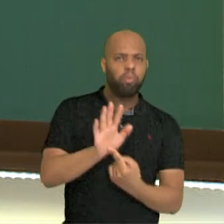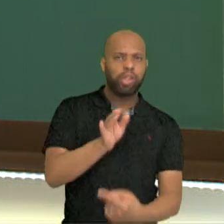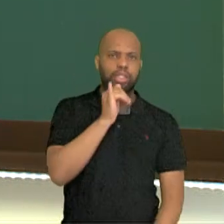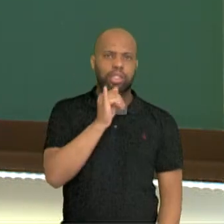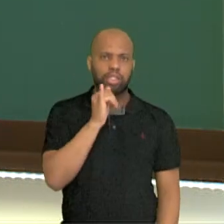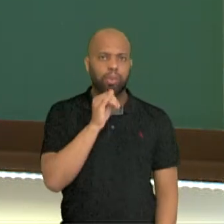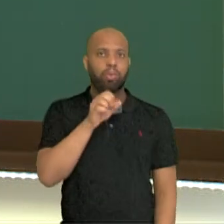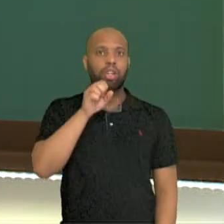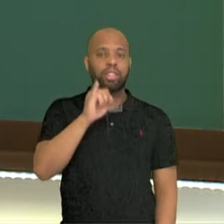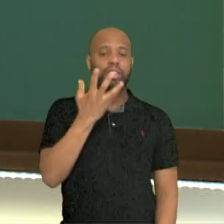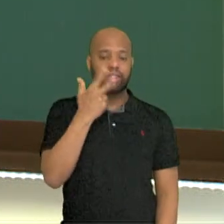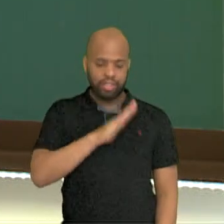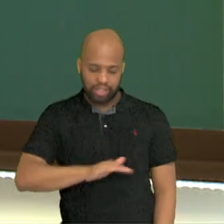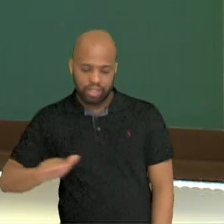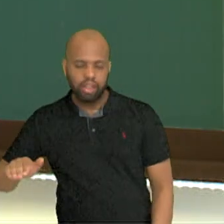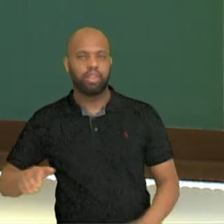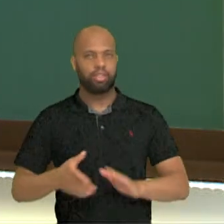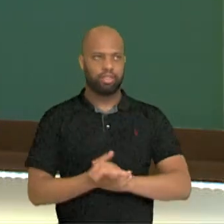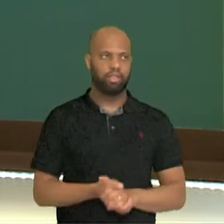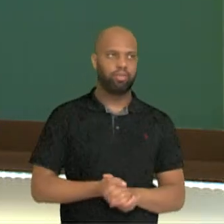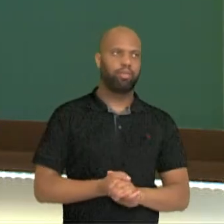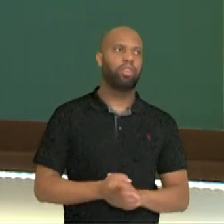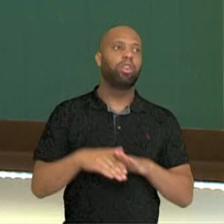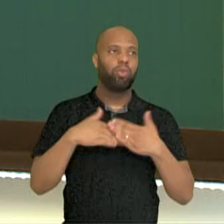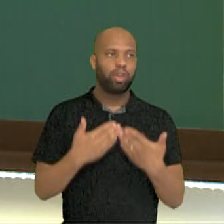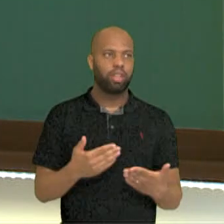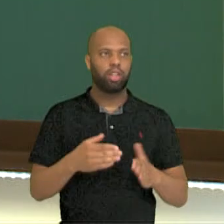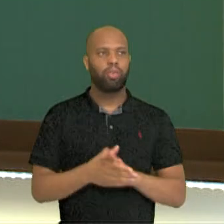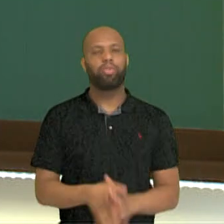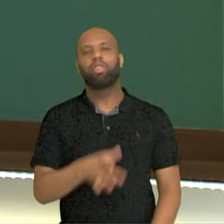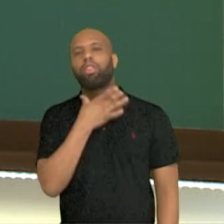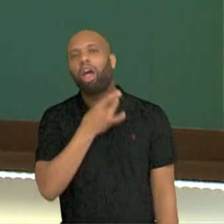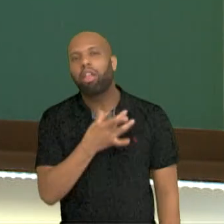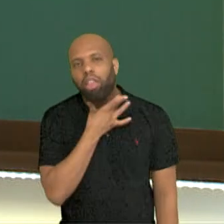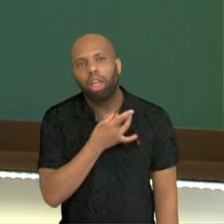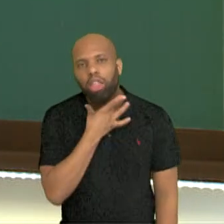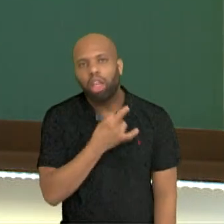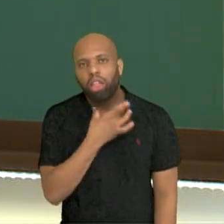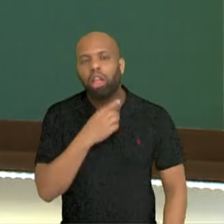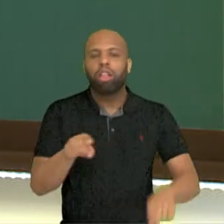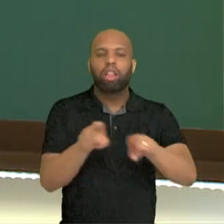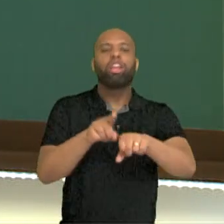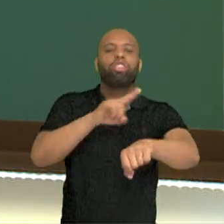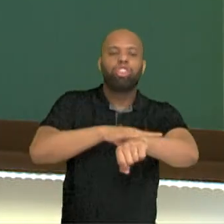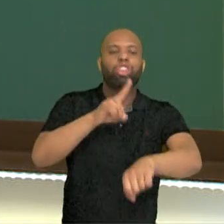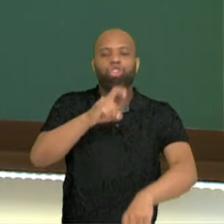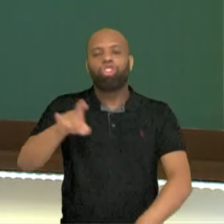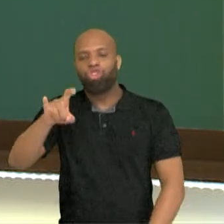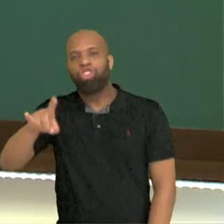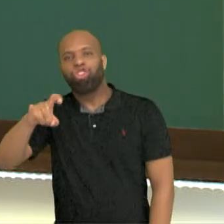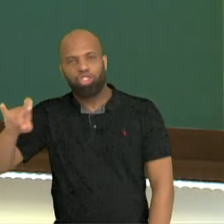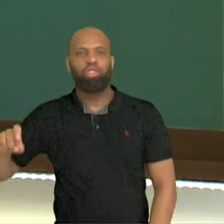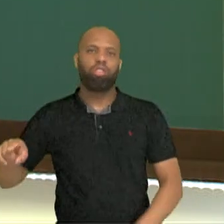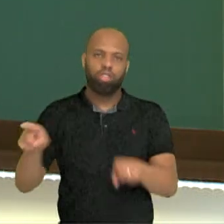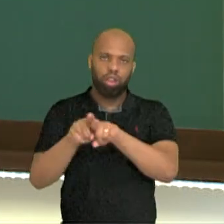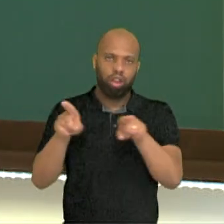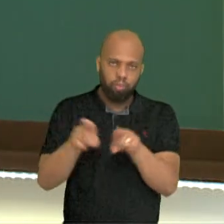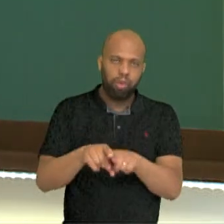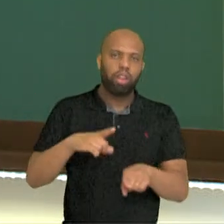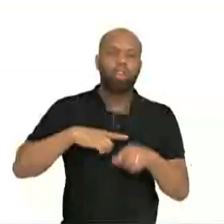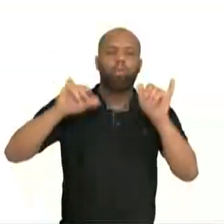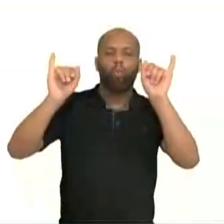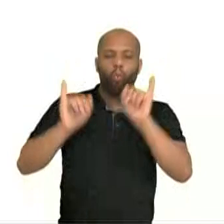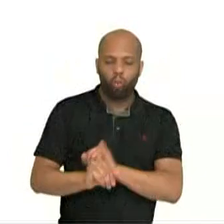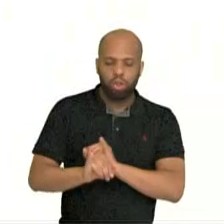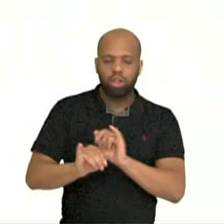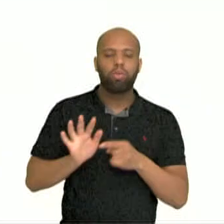em caso de crianças. Pois bem, o excesso de sede e de urina e a perda de peso podem